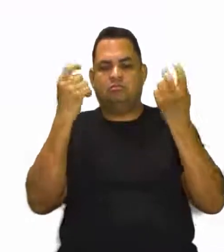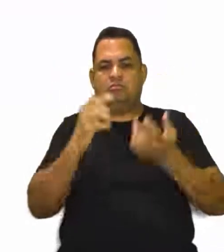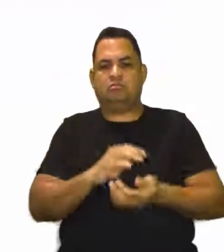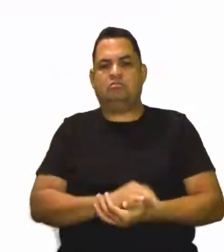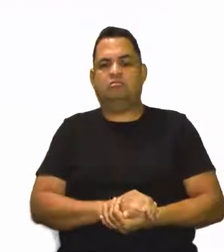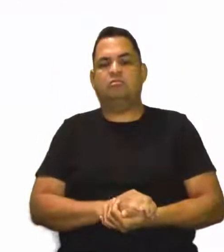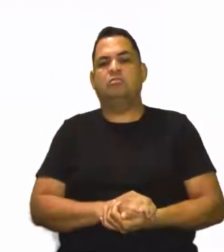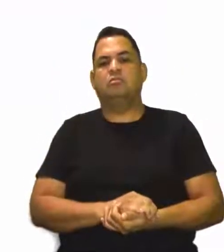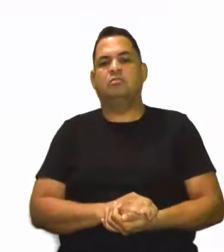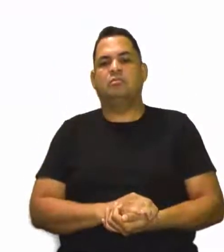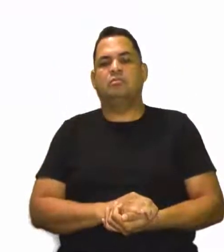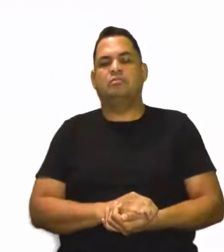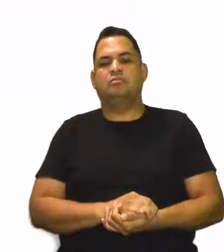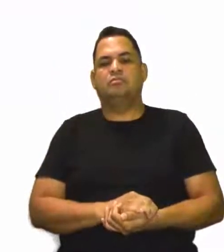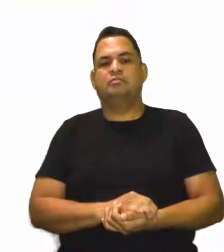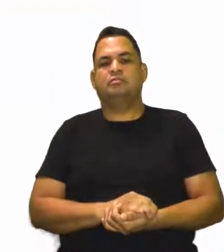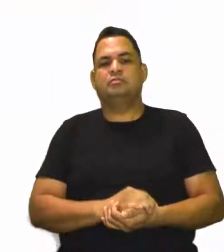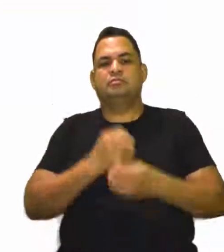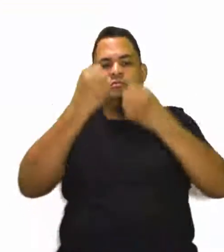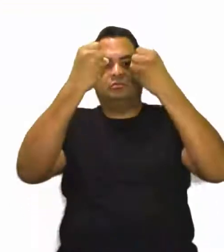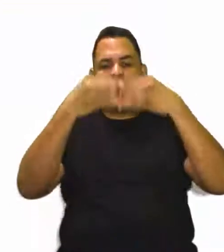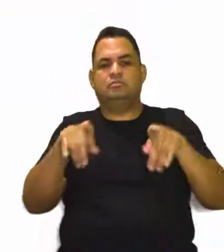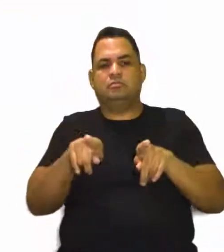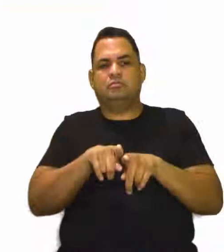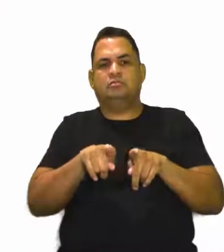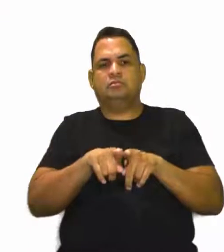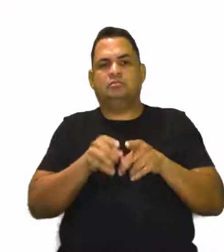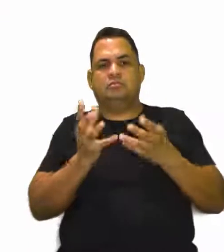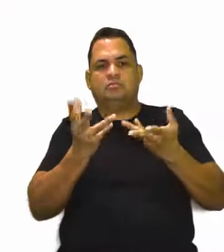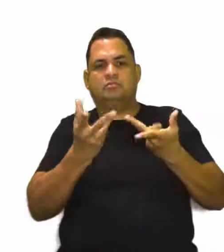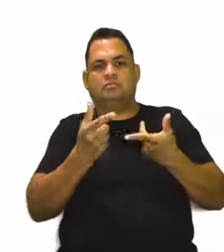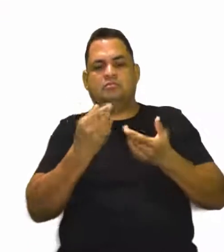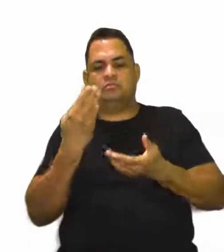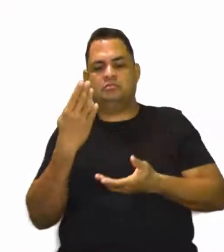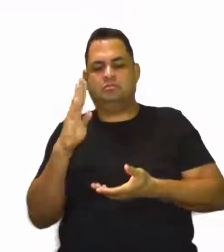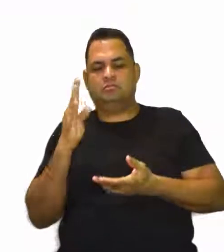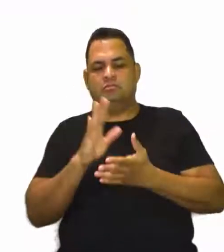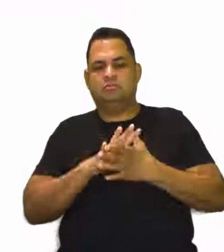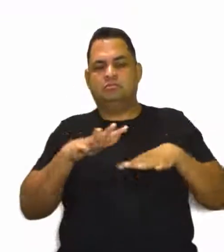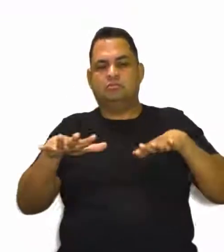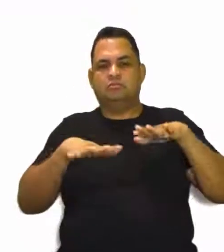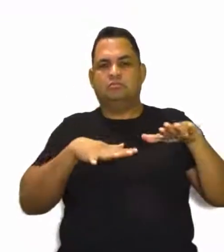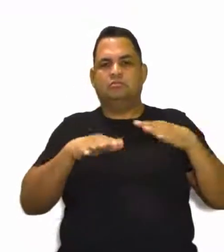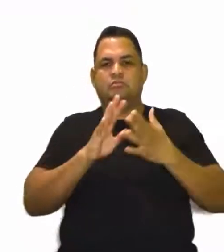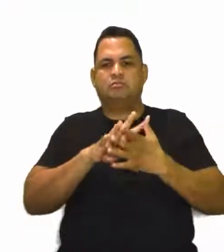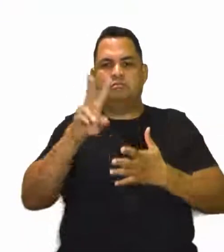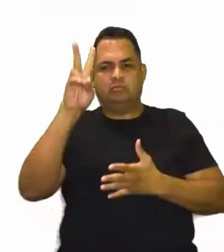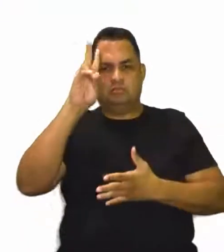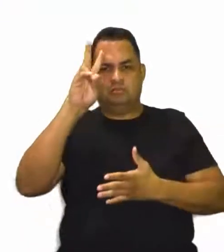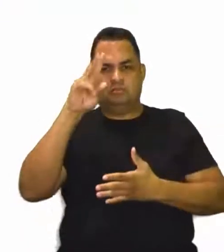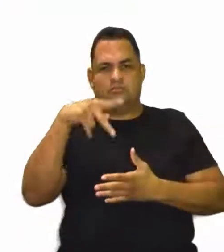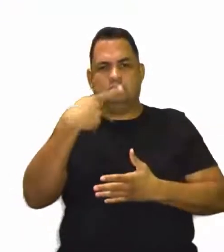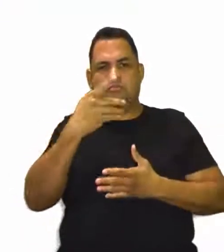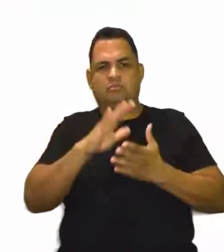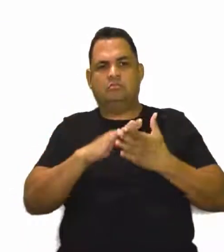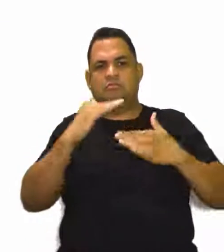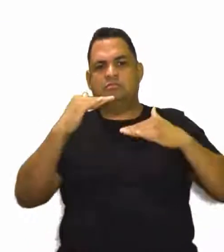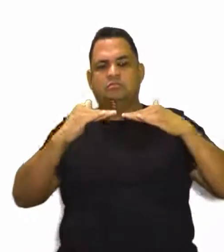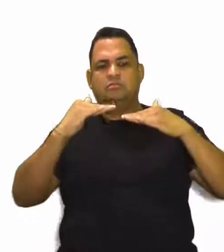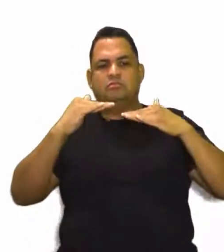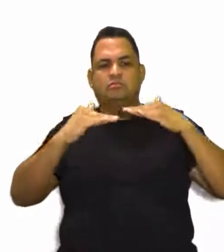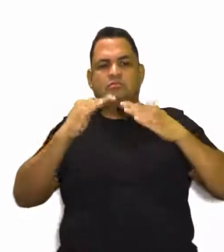educação física. Demos ênfase às habilidades biomotoras. Vamos lembrar? Falamos de